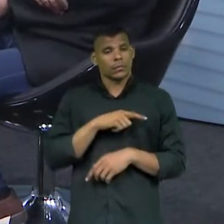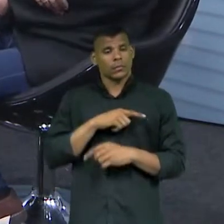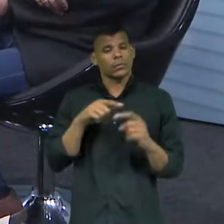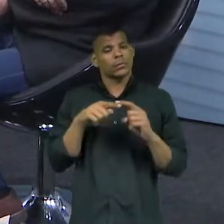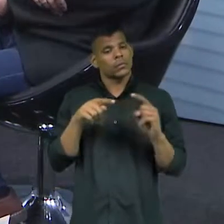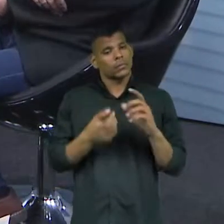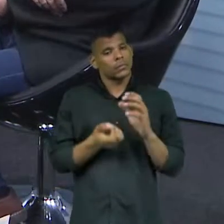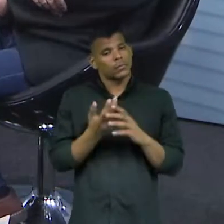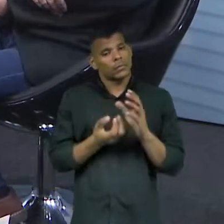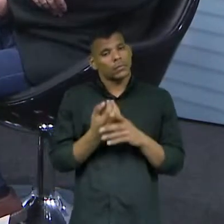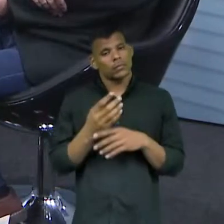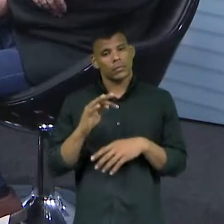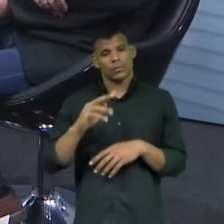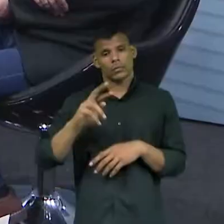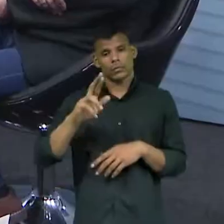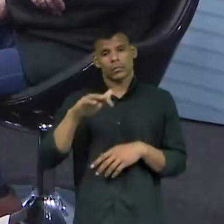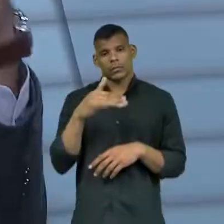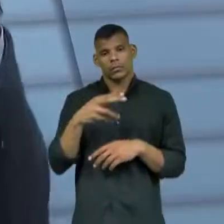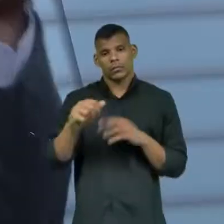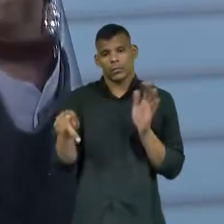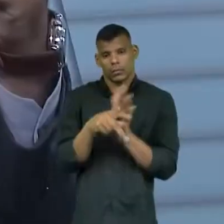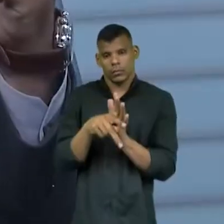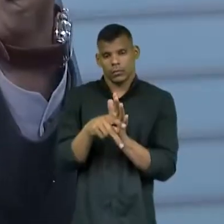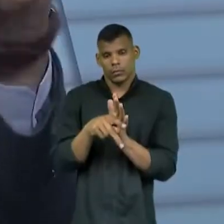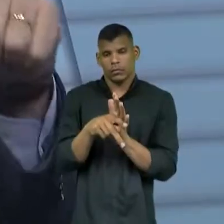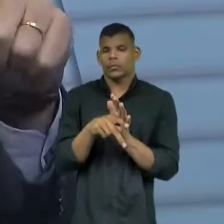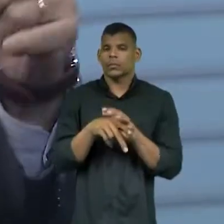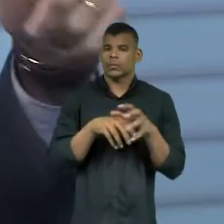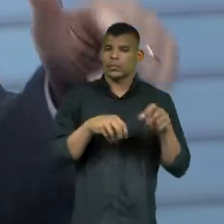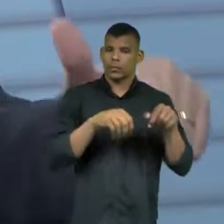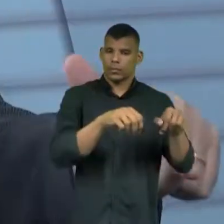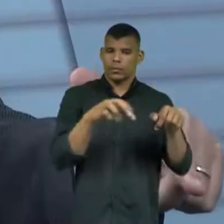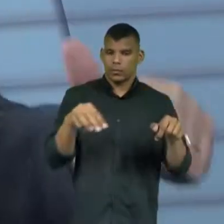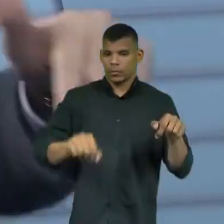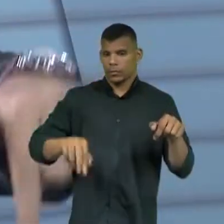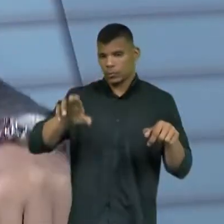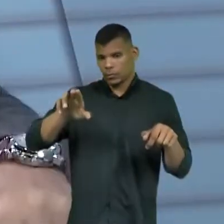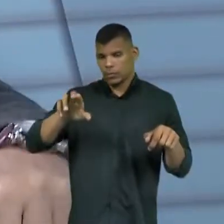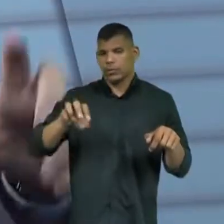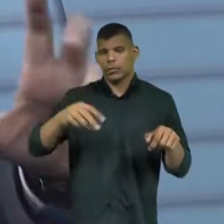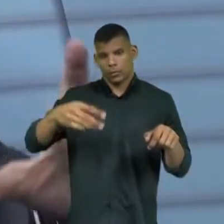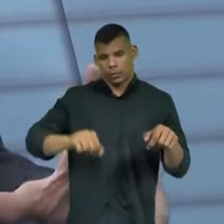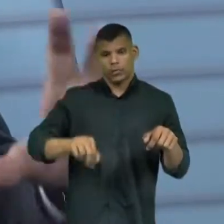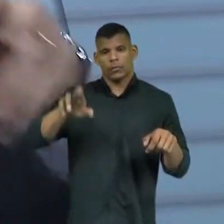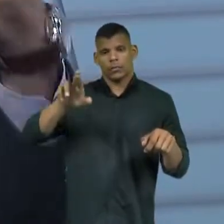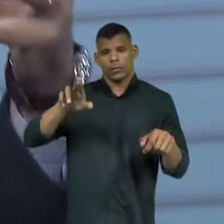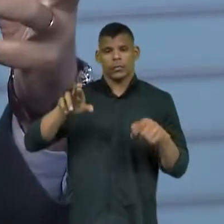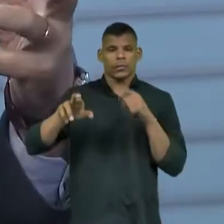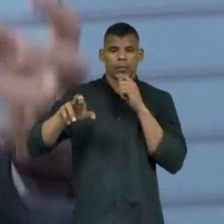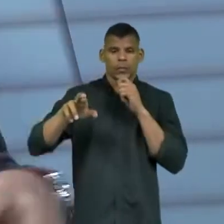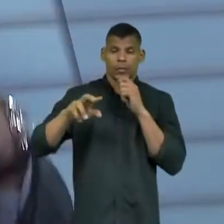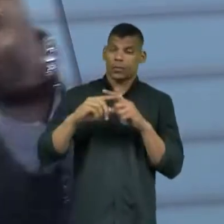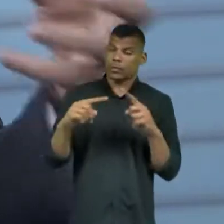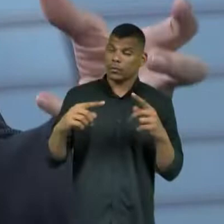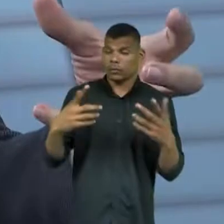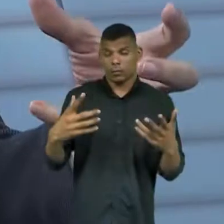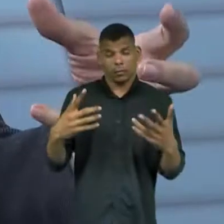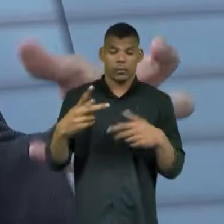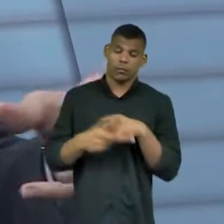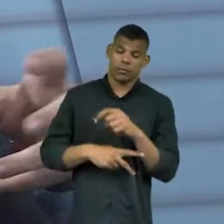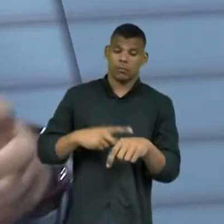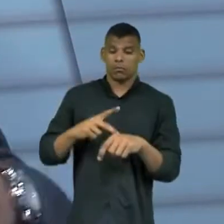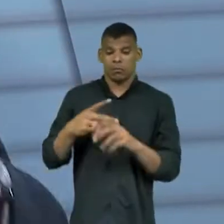fabrica a turbina para a terra. Terra. Para o mar ainda não, mas ela se dispõe a fazer, desde que o país tome as